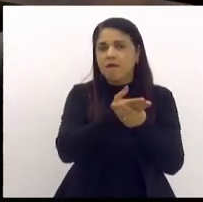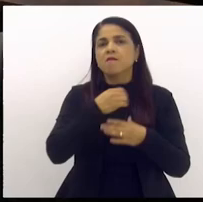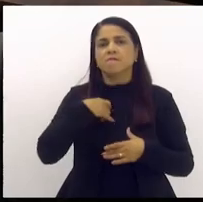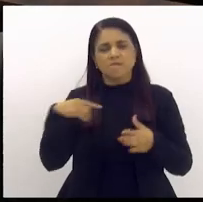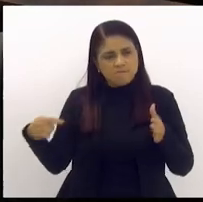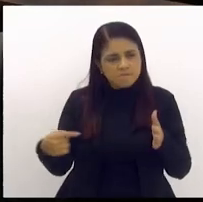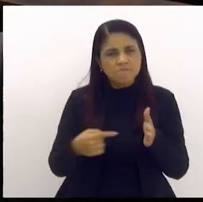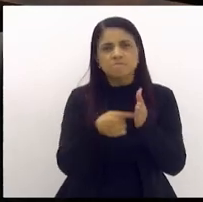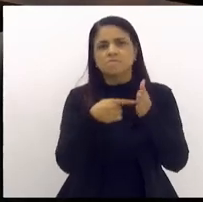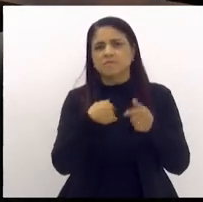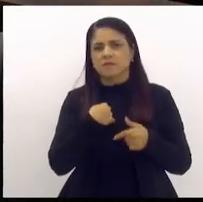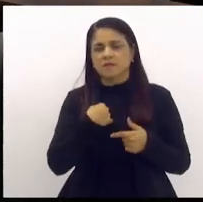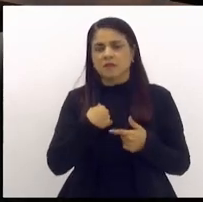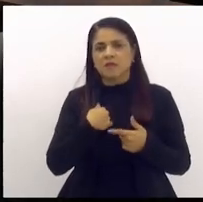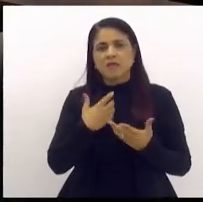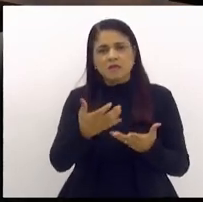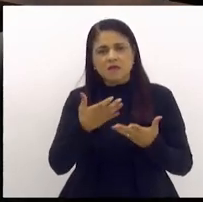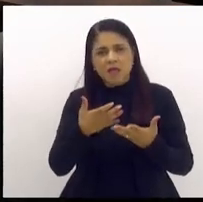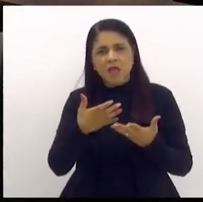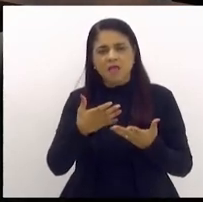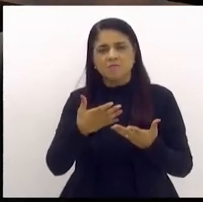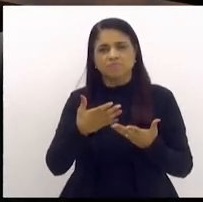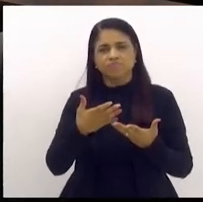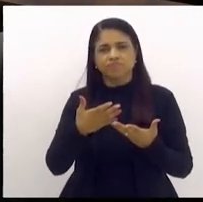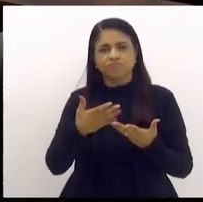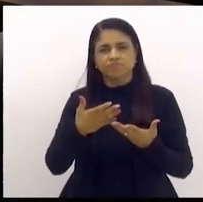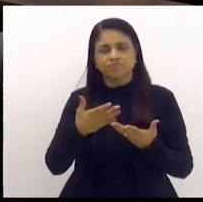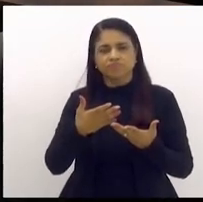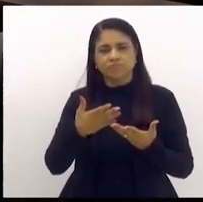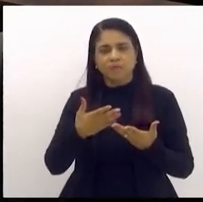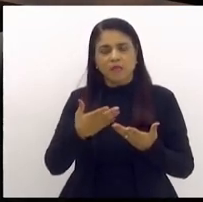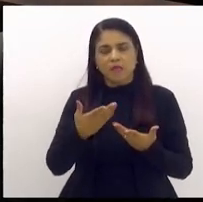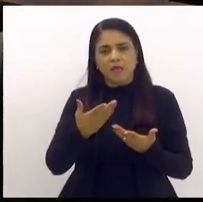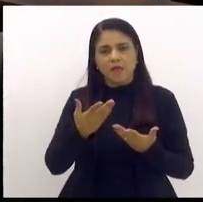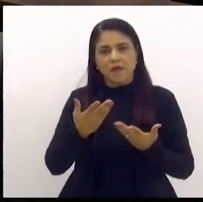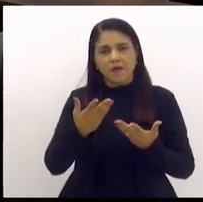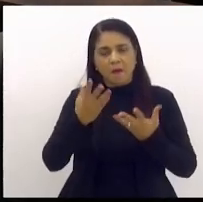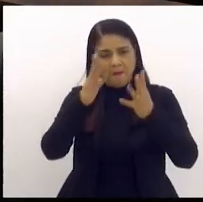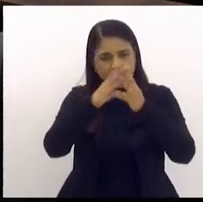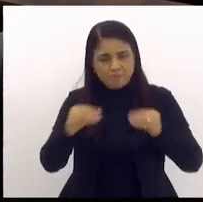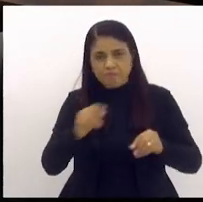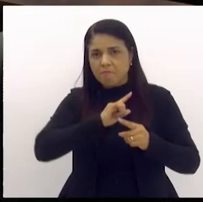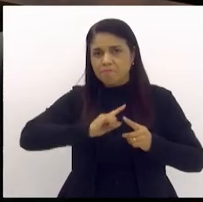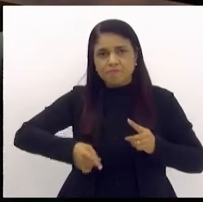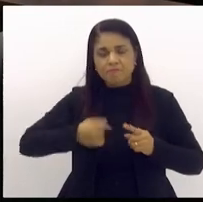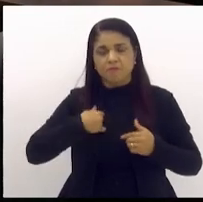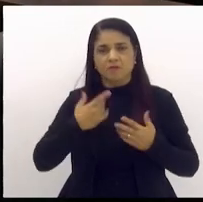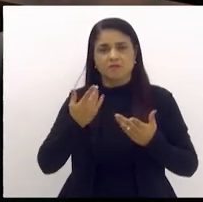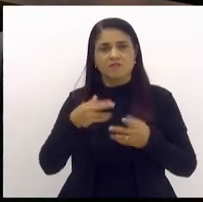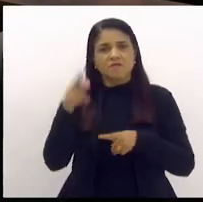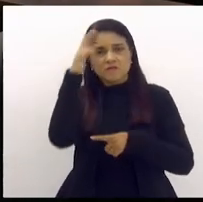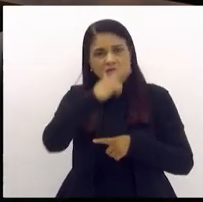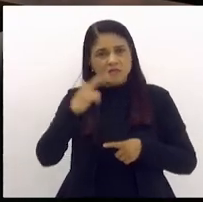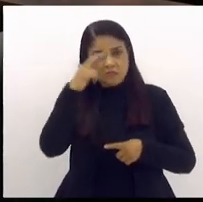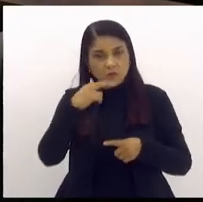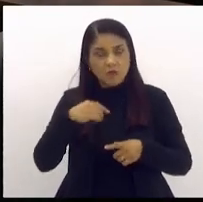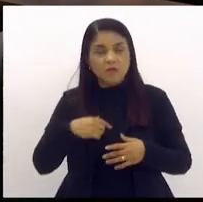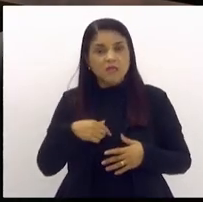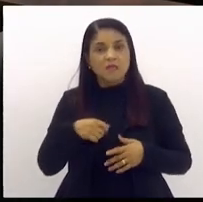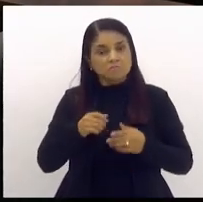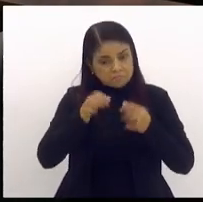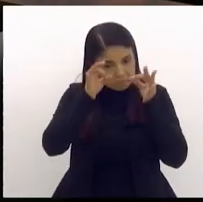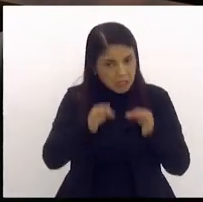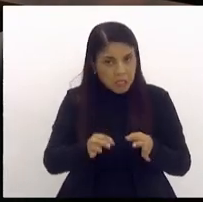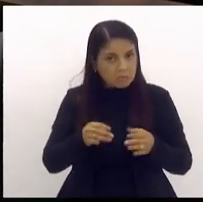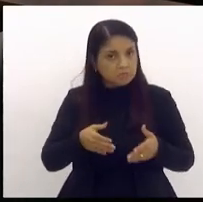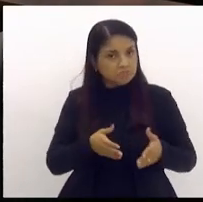forma, descredibilizar as nossas fiscalizações. Gente, é só andar certo, pô. Quem não deve, não